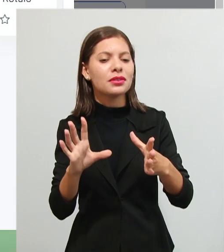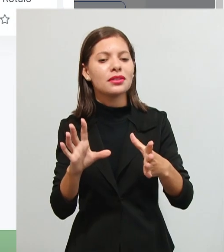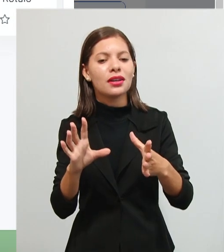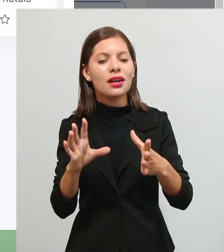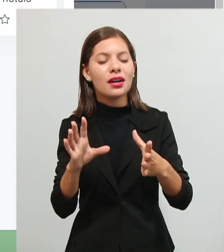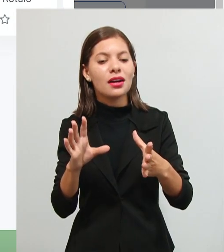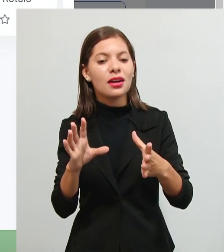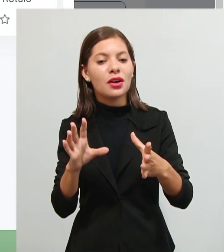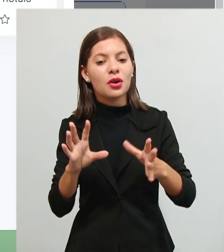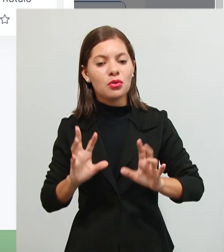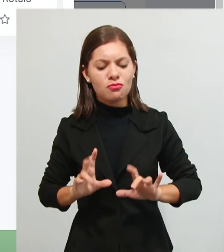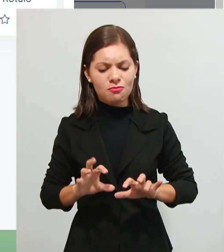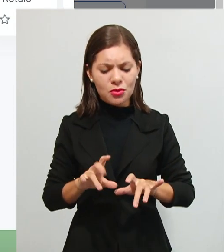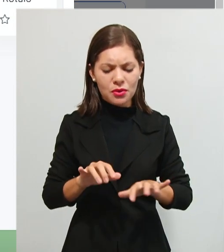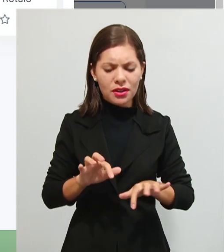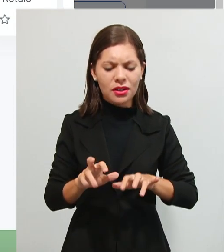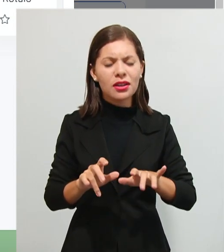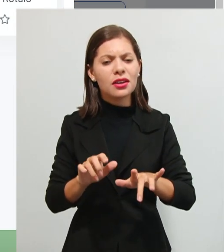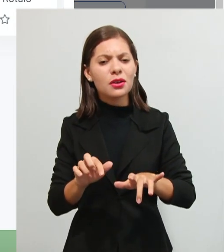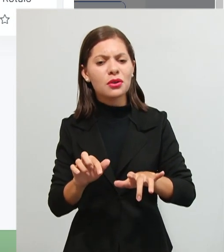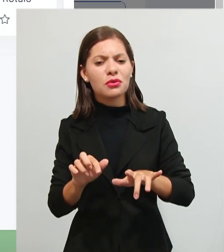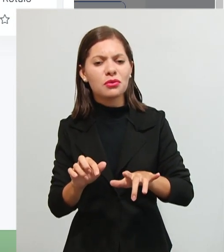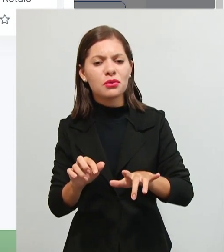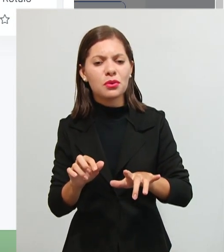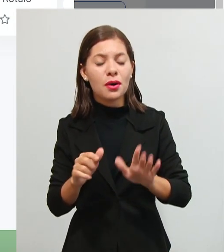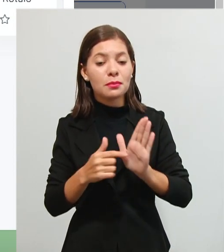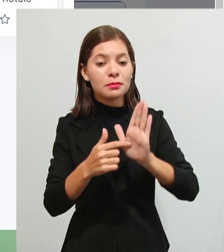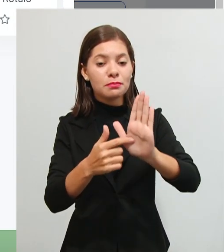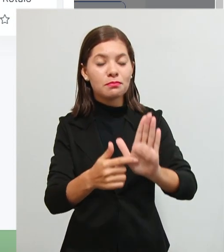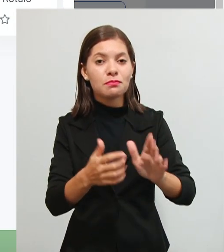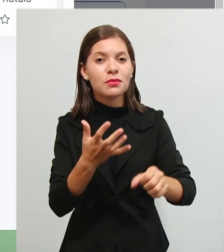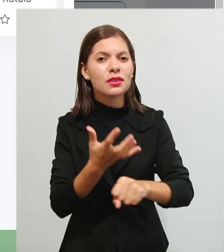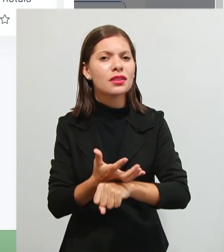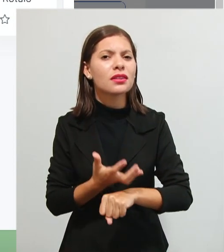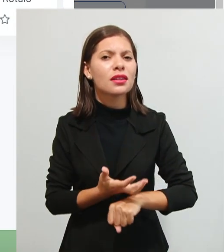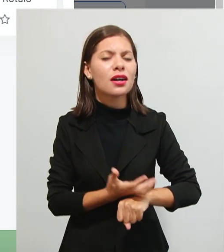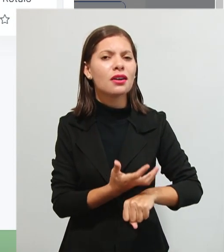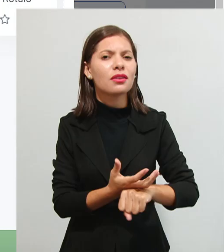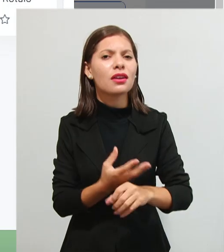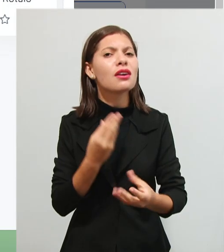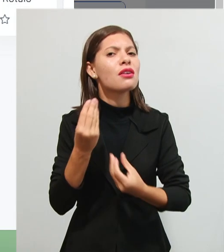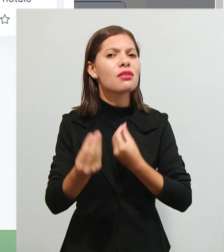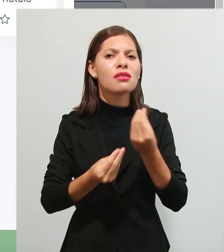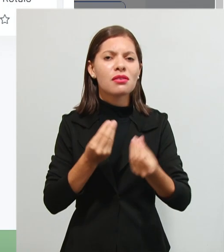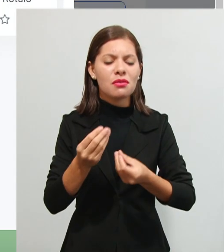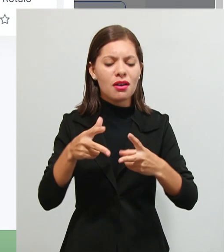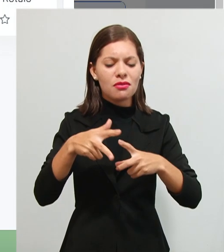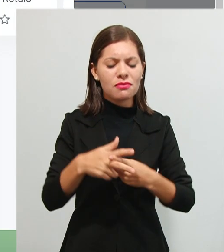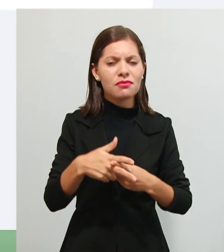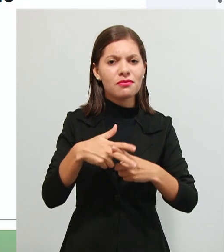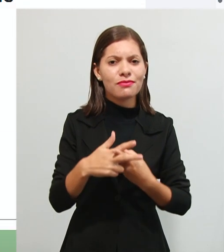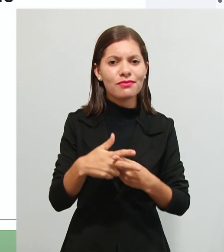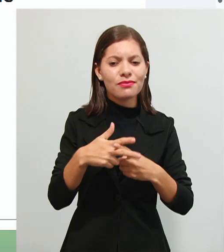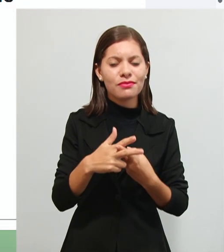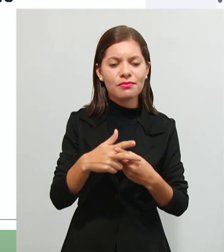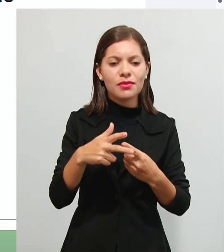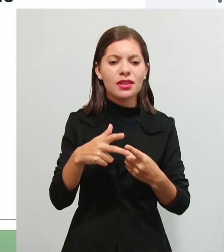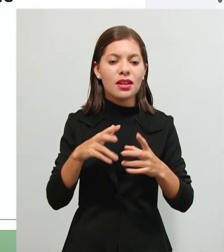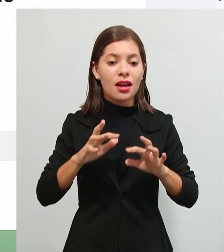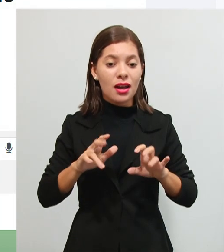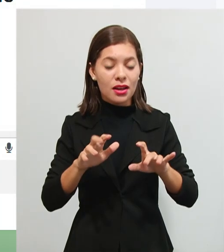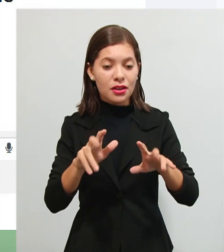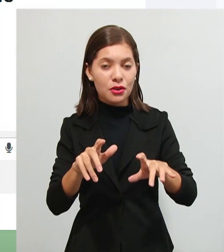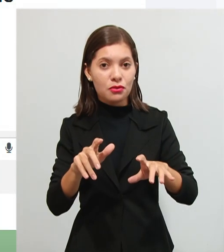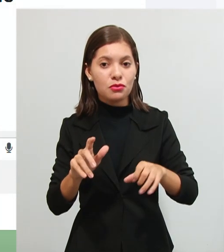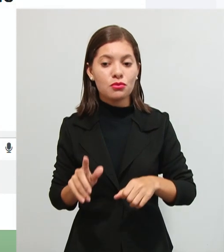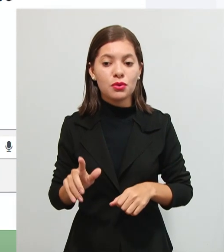eu quero disponibilizar a apresentação da aula. Então, qual ferramenta que eu vou fazer isso? Arquivo. Quando eu